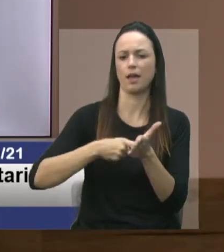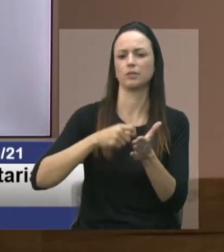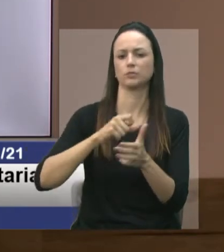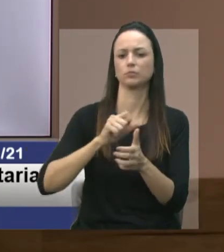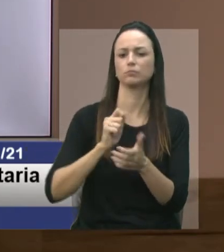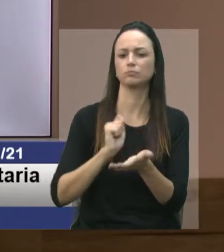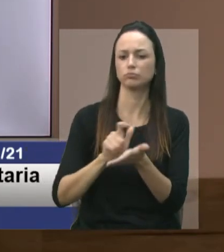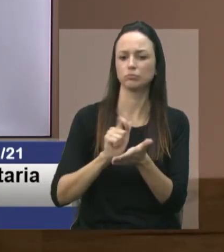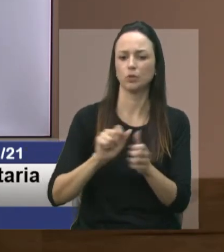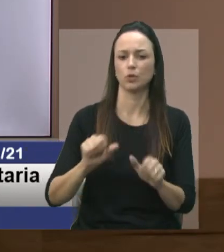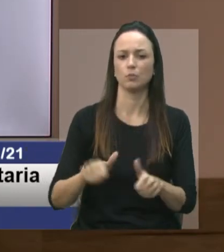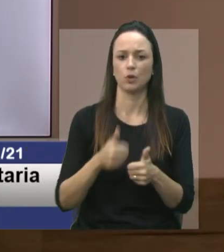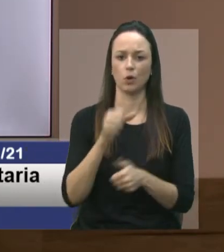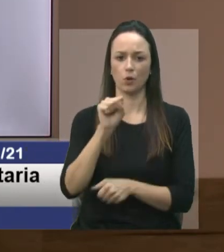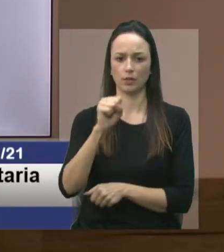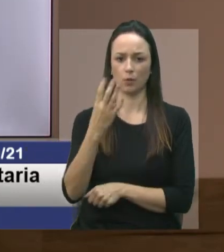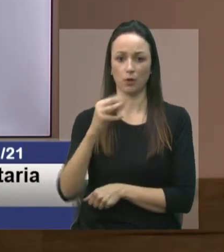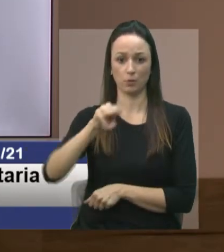de